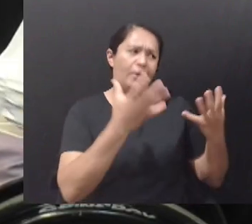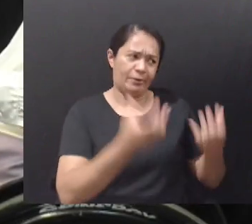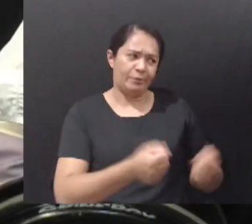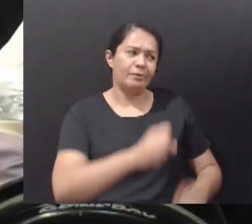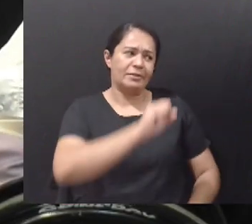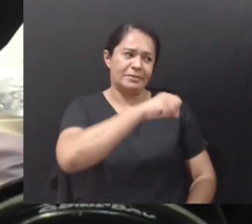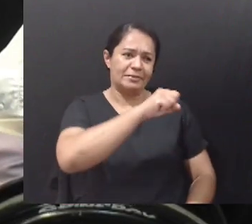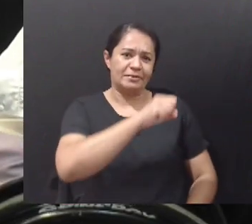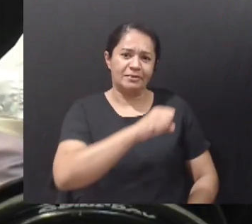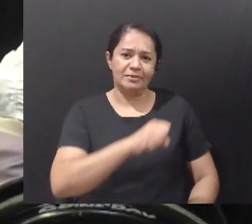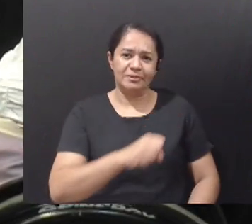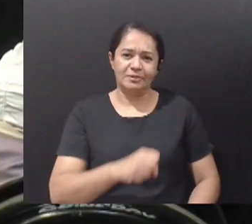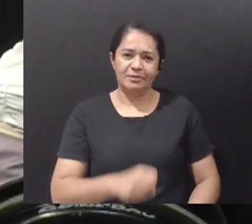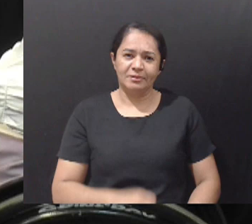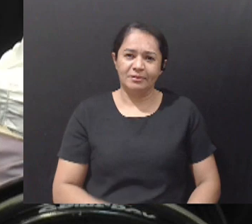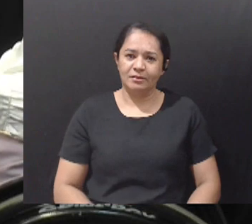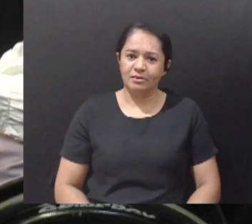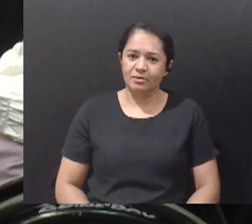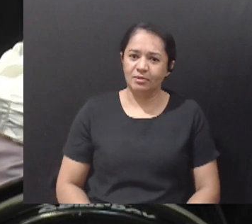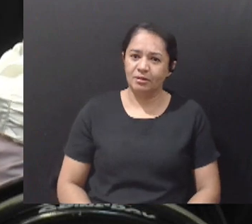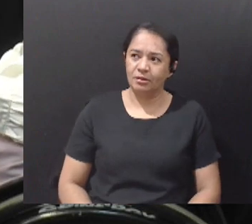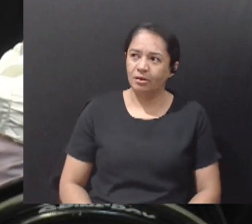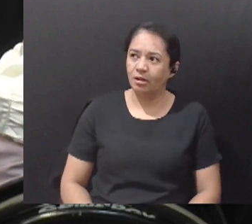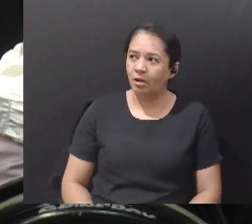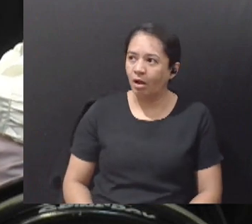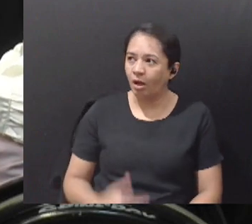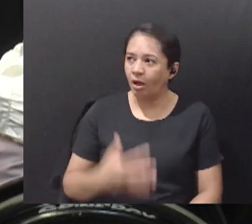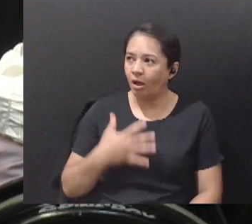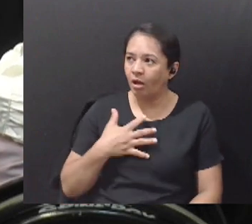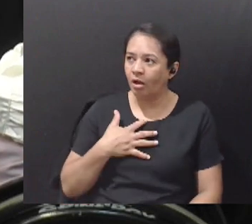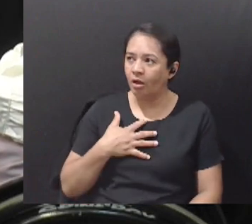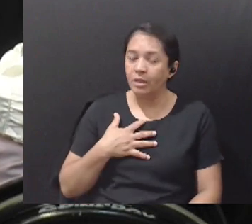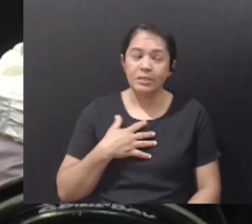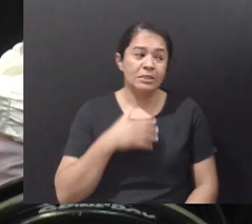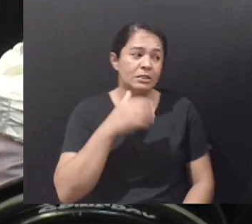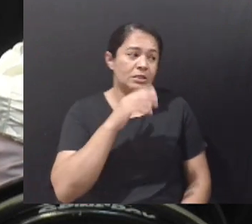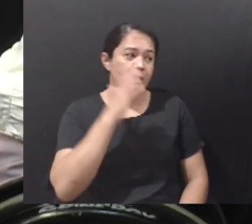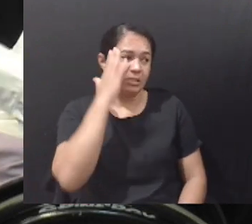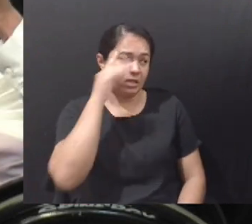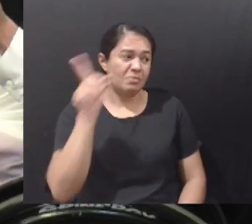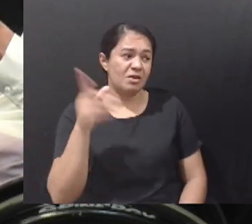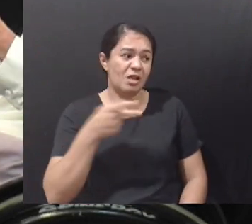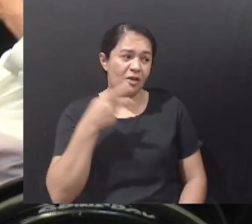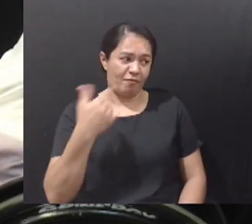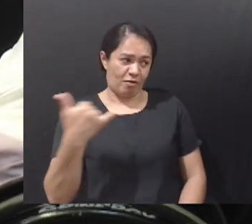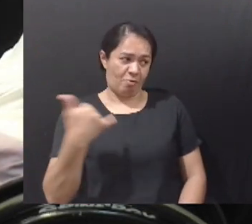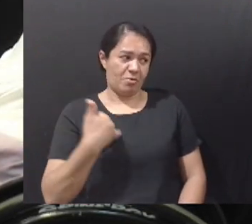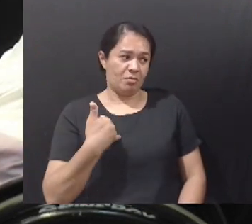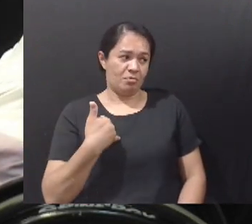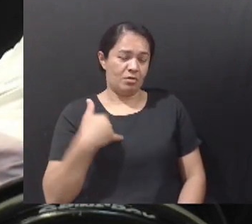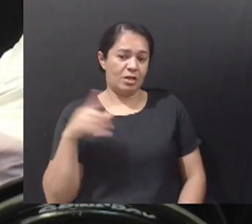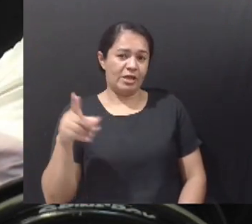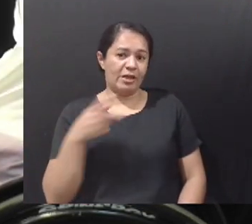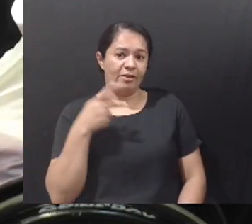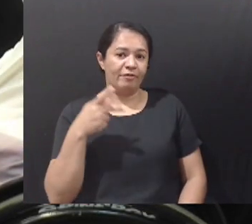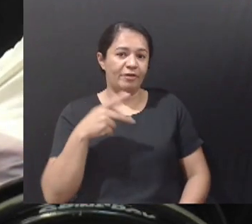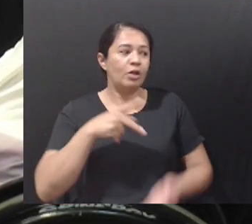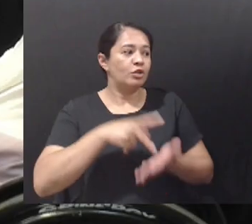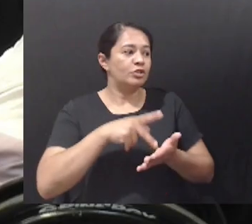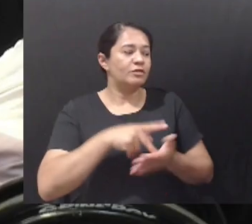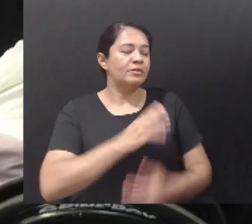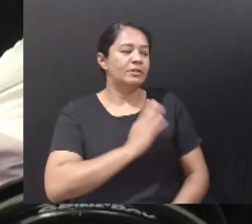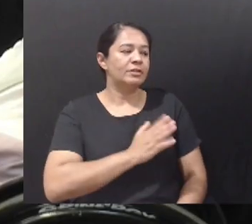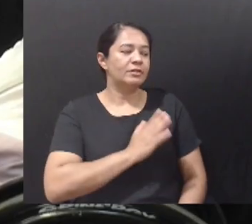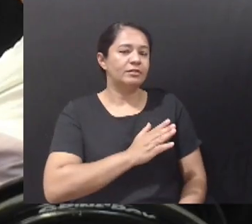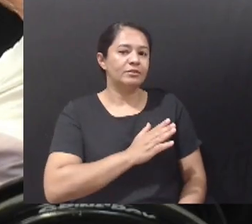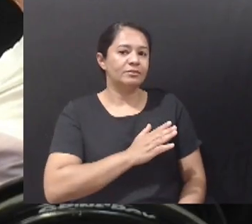carinha, olhou para mim assim com o olho. Falei, bem, sabe o que o prefeito falou para mim? E ele falou mesmo, gente, põe no coração. Magalhães Teixeira, que é uma